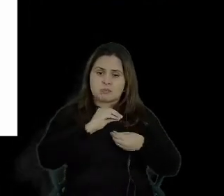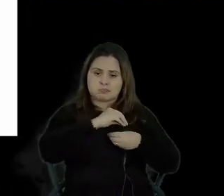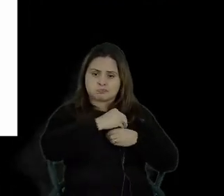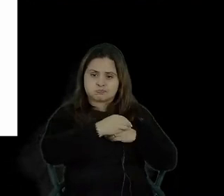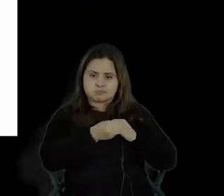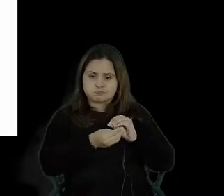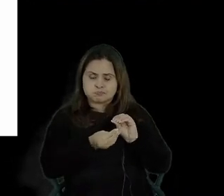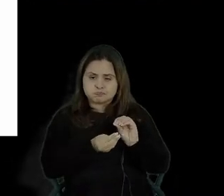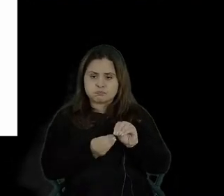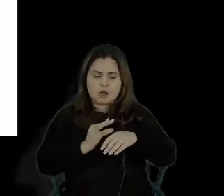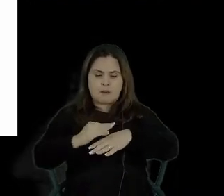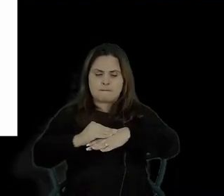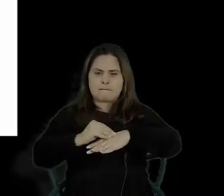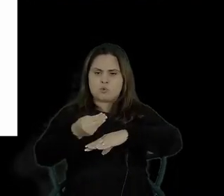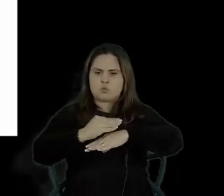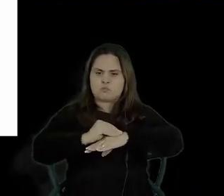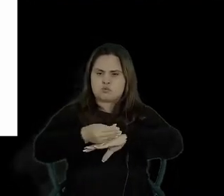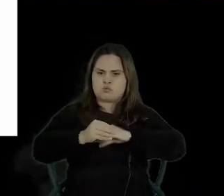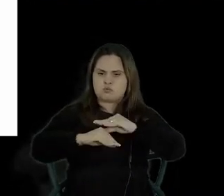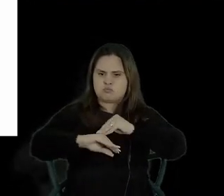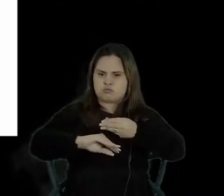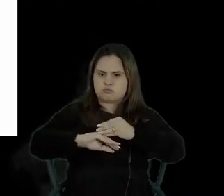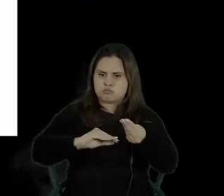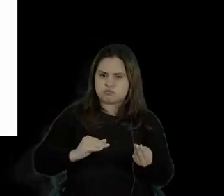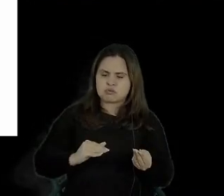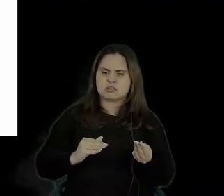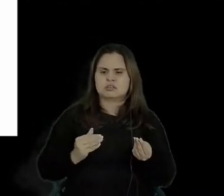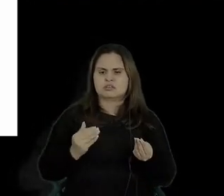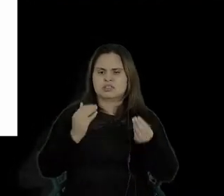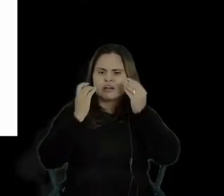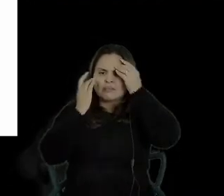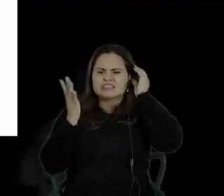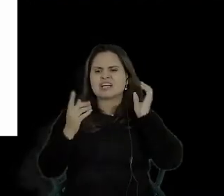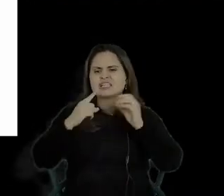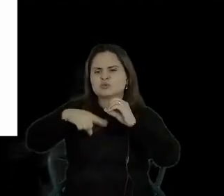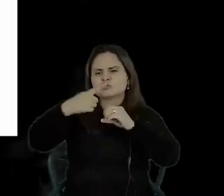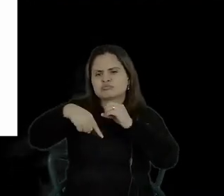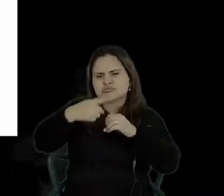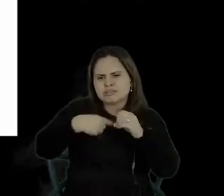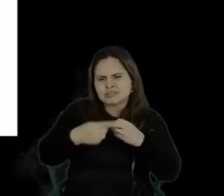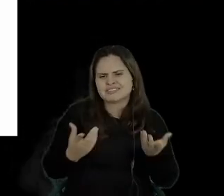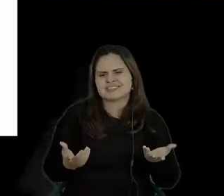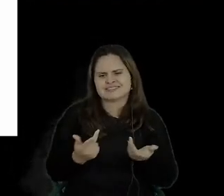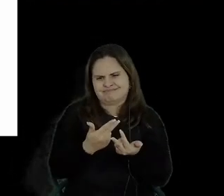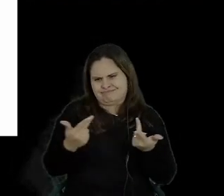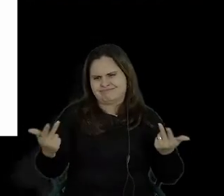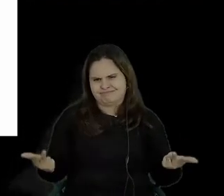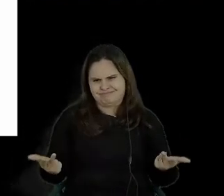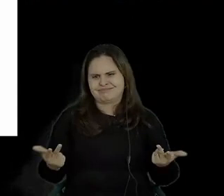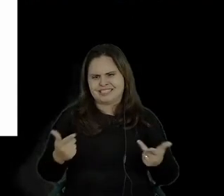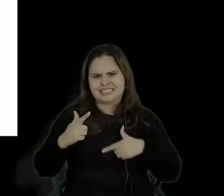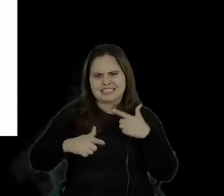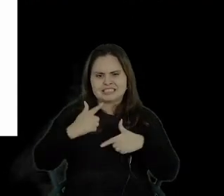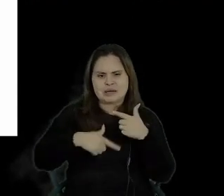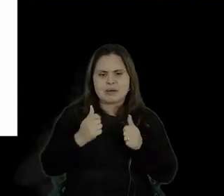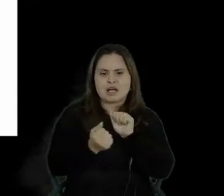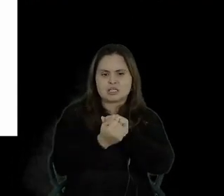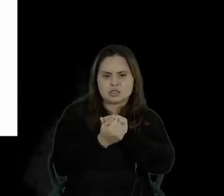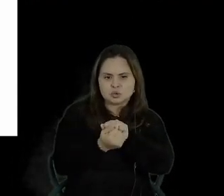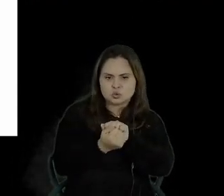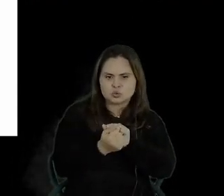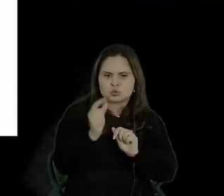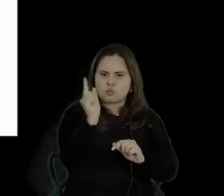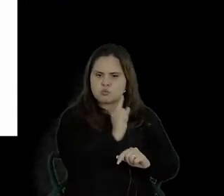eles trabalham com... Tá mais fácil falar do que eles não trabalham. E eles trabalham junto com o pessoal da